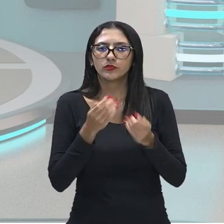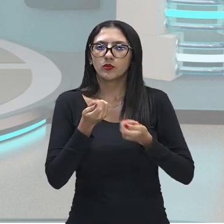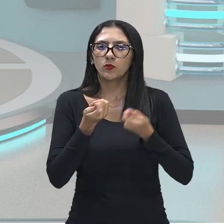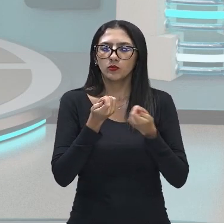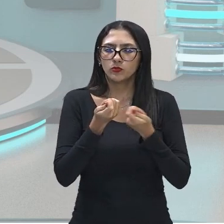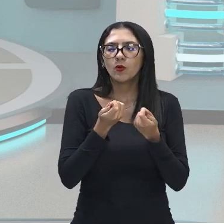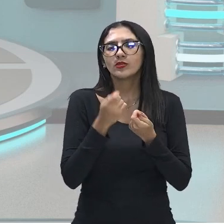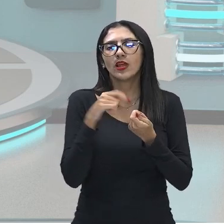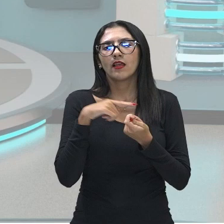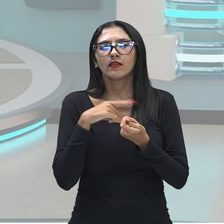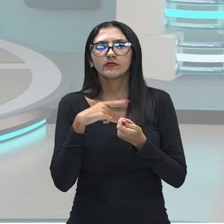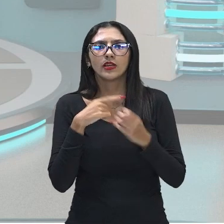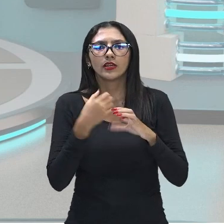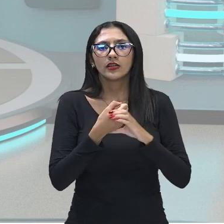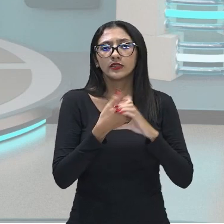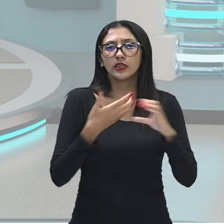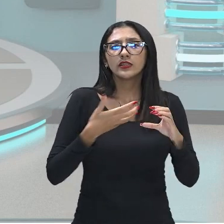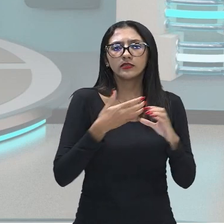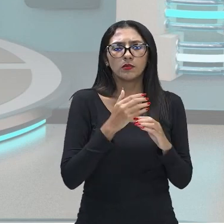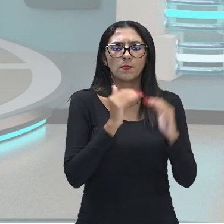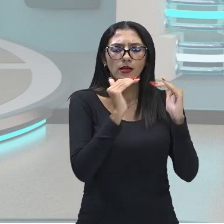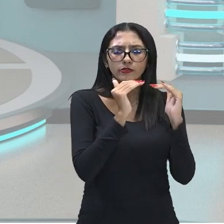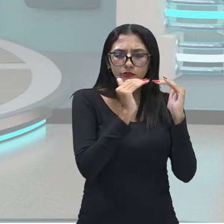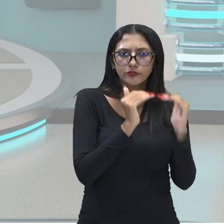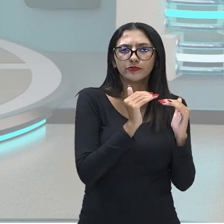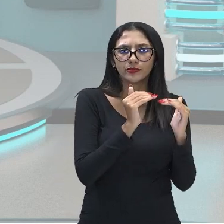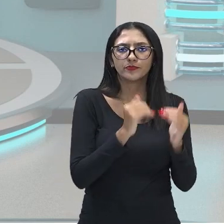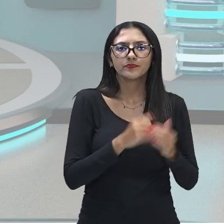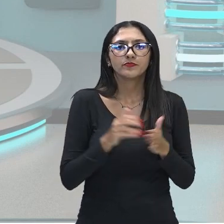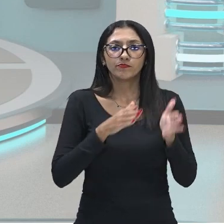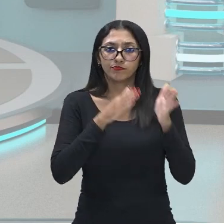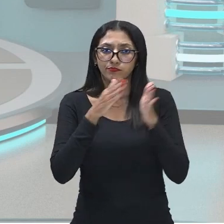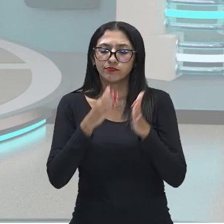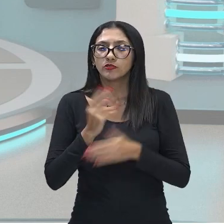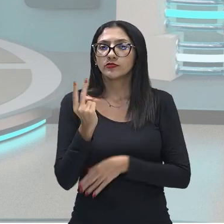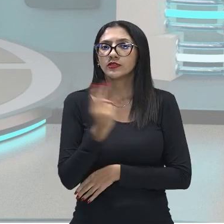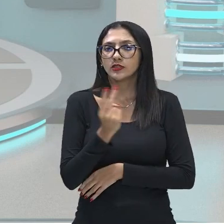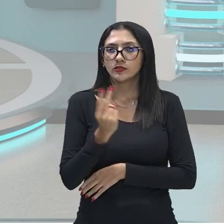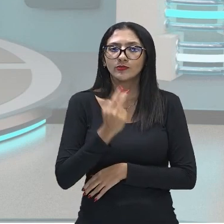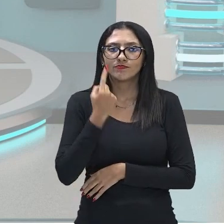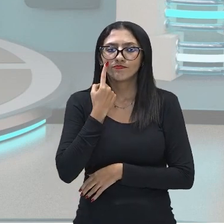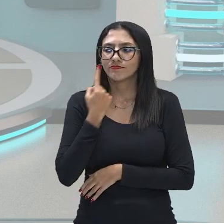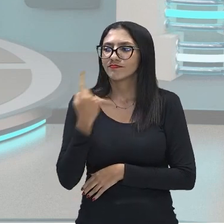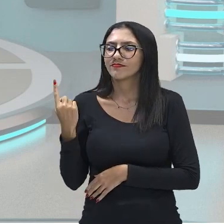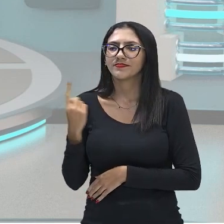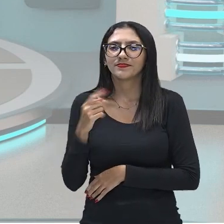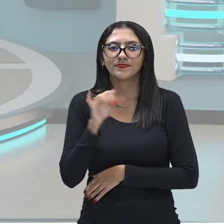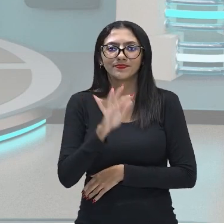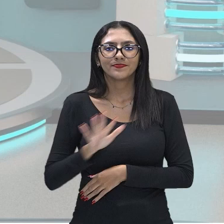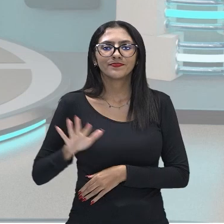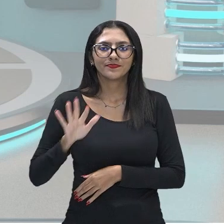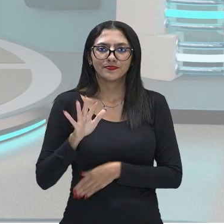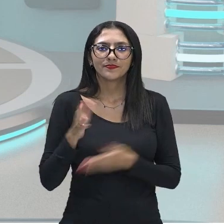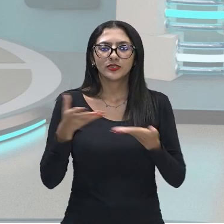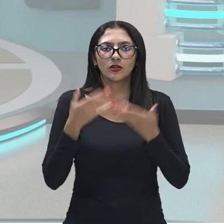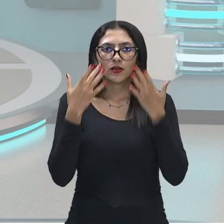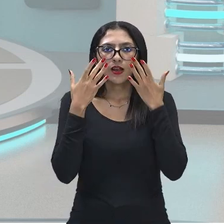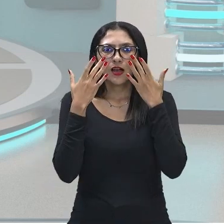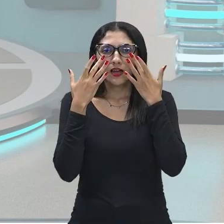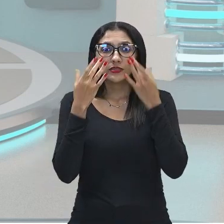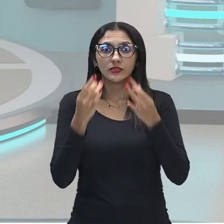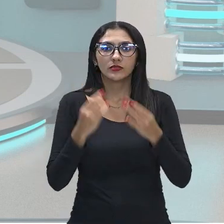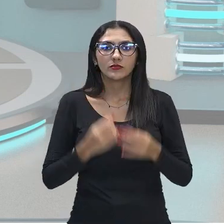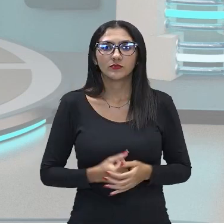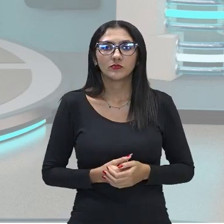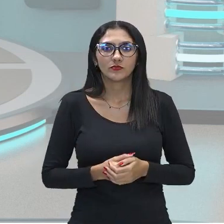essas características de serem mais baixos e tudo mais a mesomorfia é esse cara que aparece aqui do lado e esse cara que